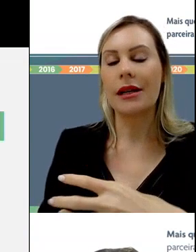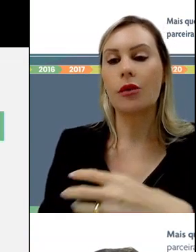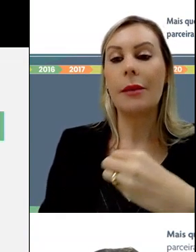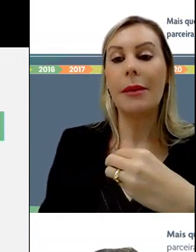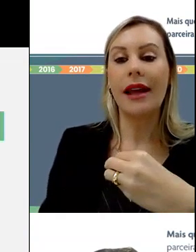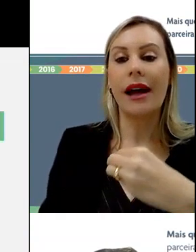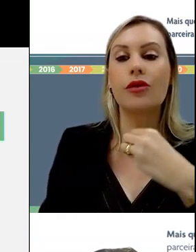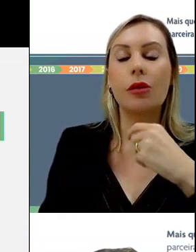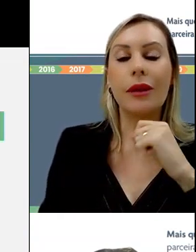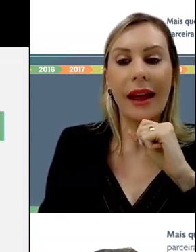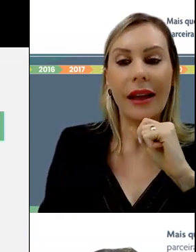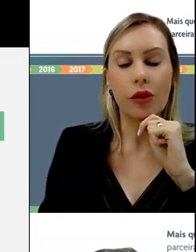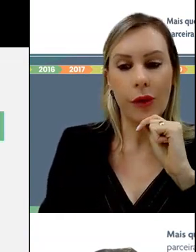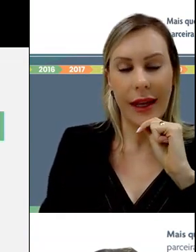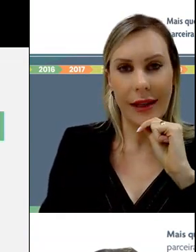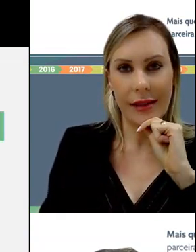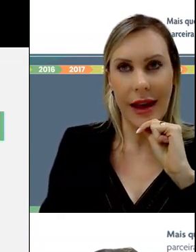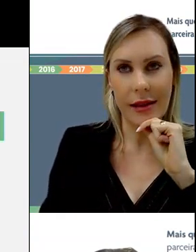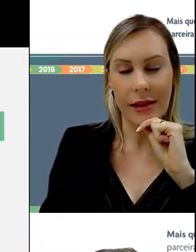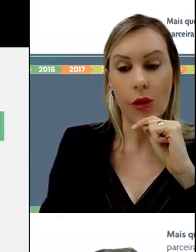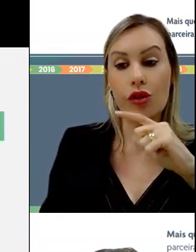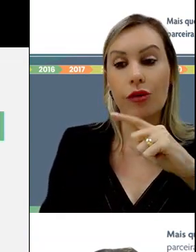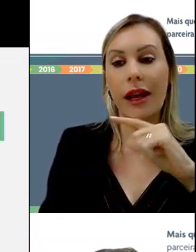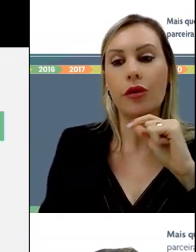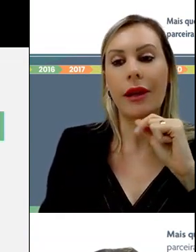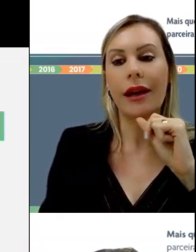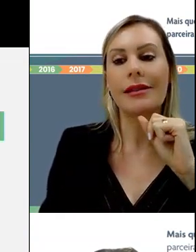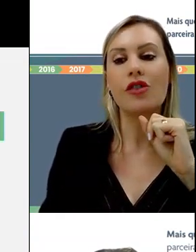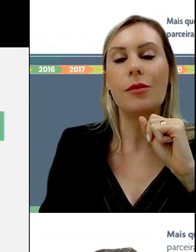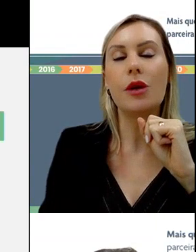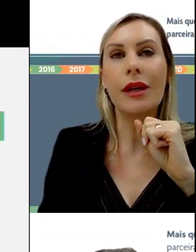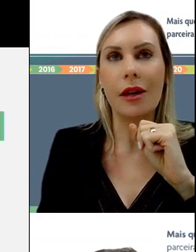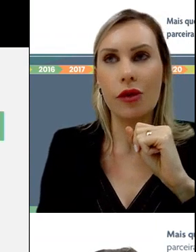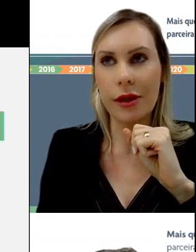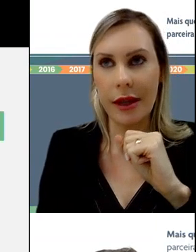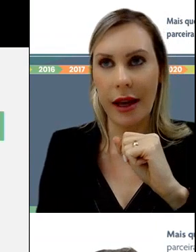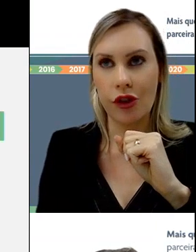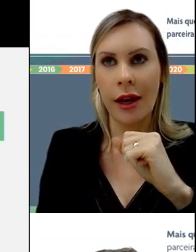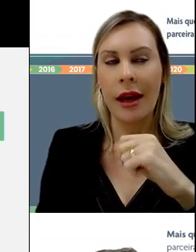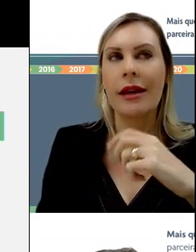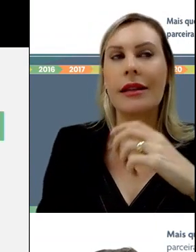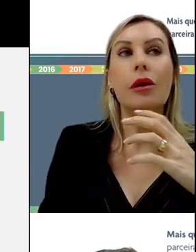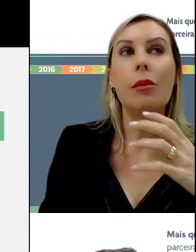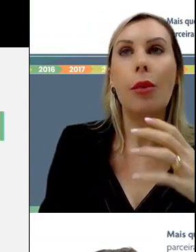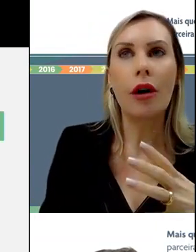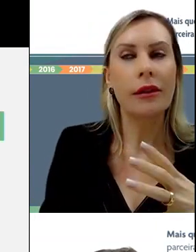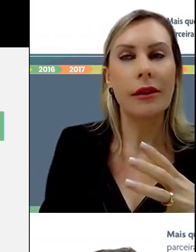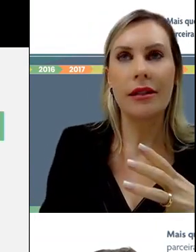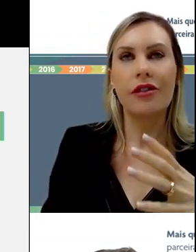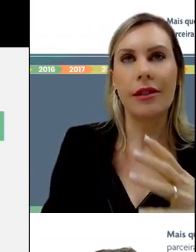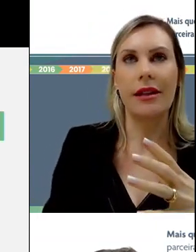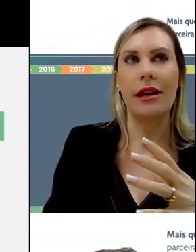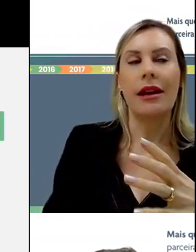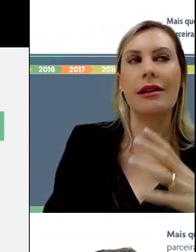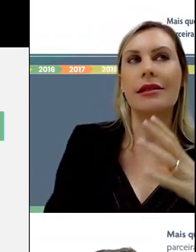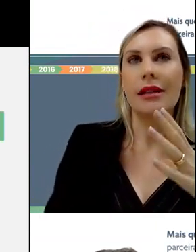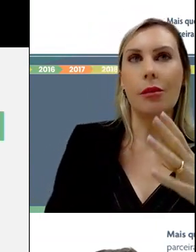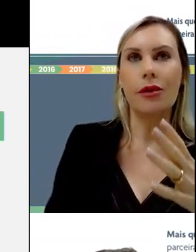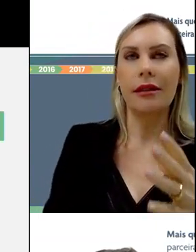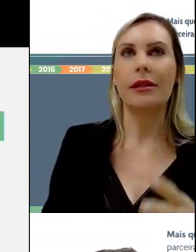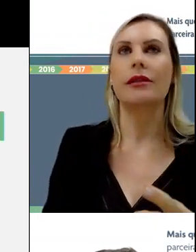ou a pensão limitados ao teto do INSS. Hoje o teto está 7.507. Então, não importa se